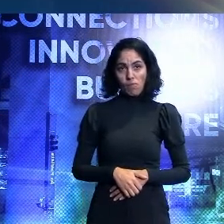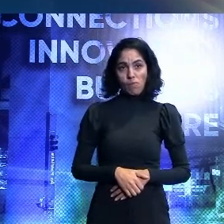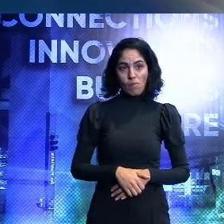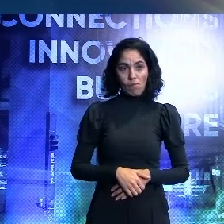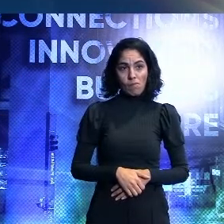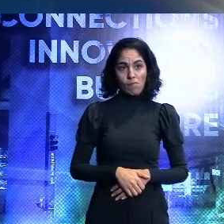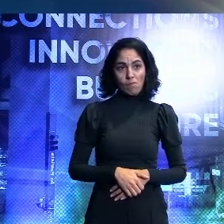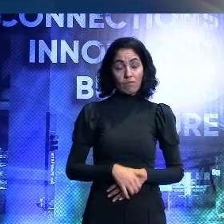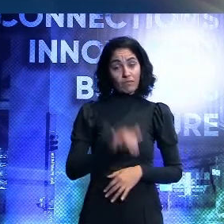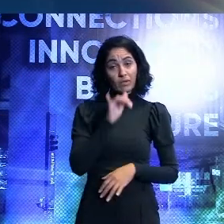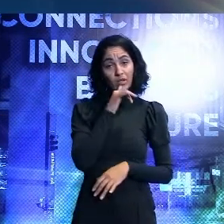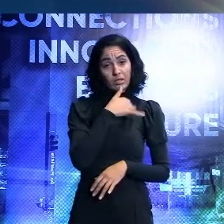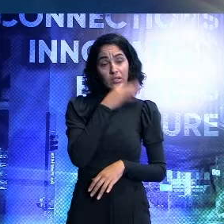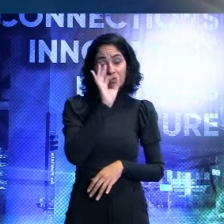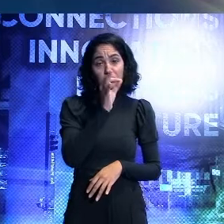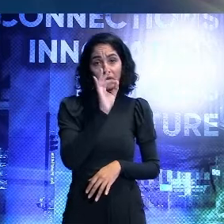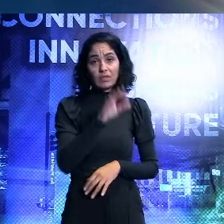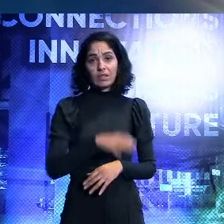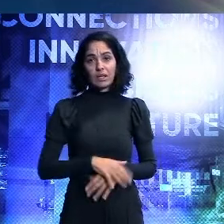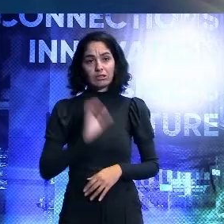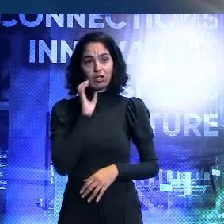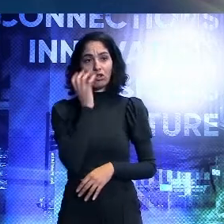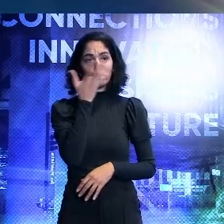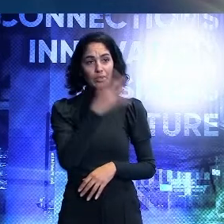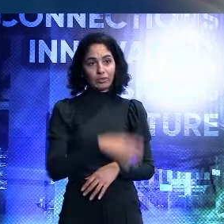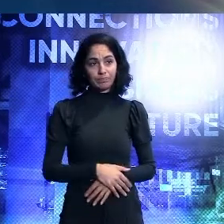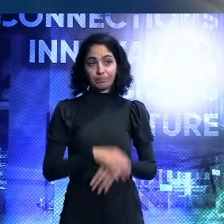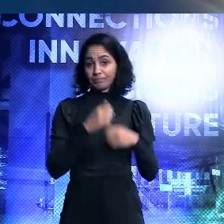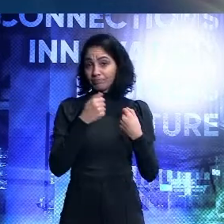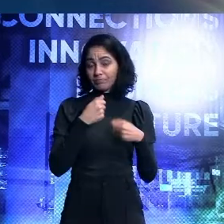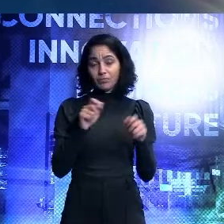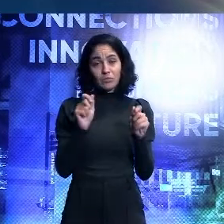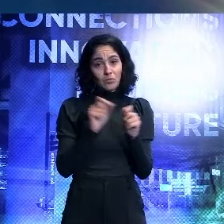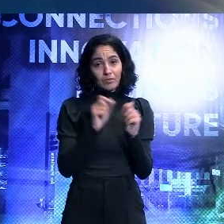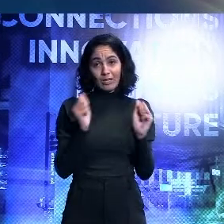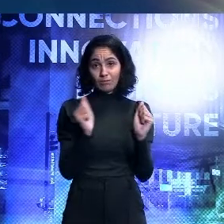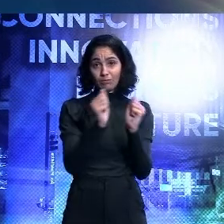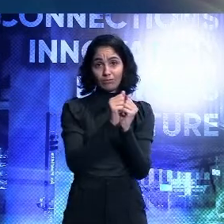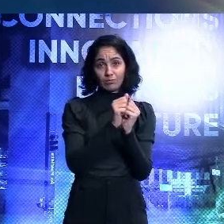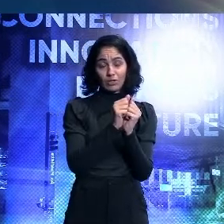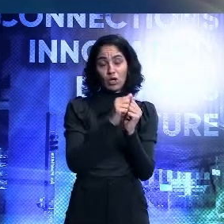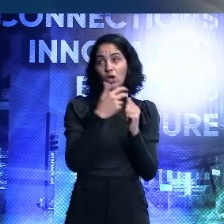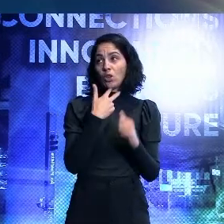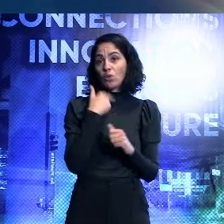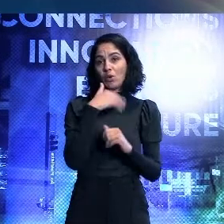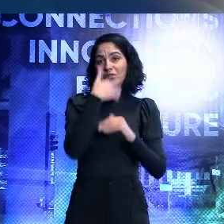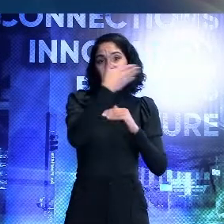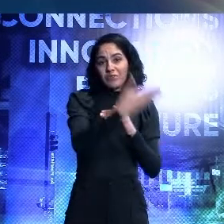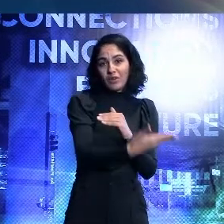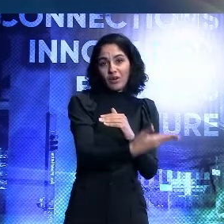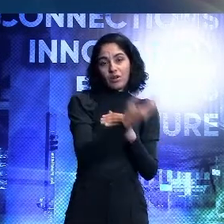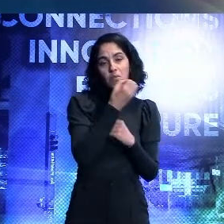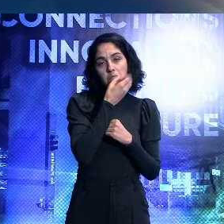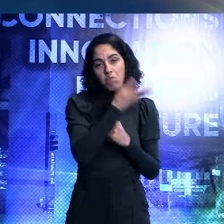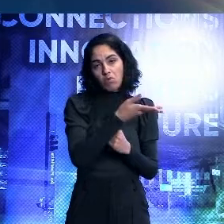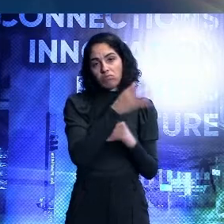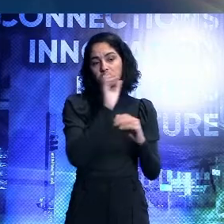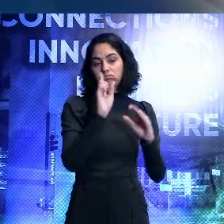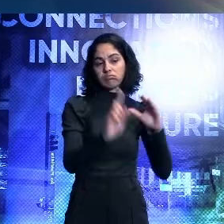É triste, mas é o que geralmente acontece. Ele tem que fazer parte, ele não pode ser aquele cara só de fora, na parte boa, ele está lá